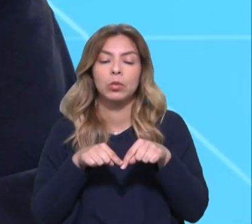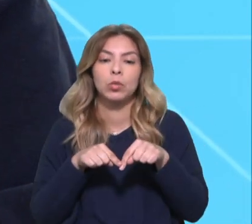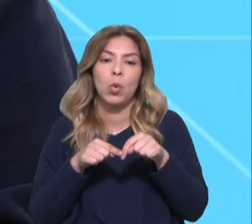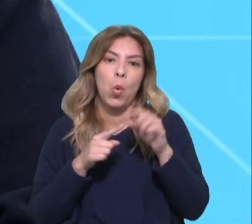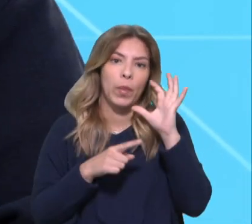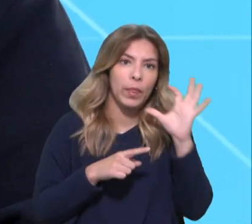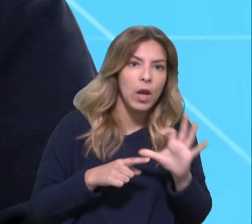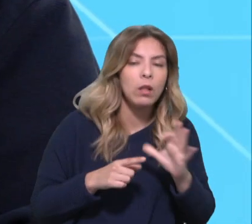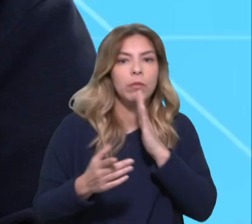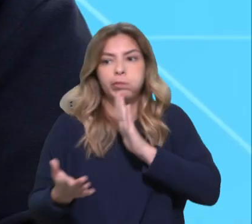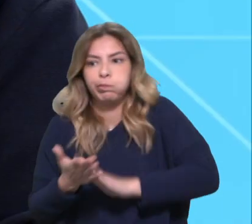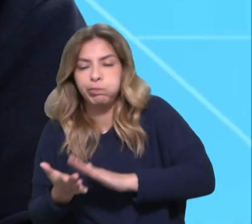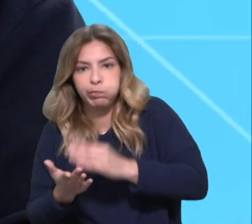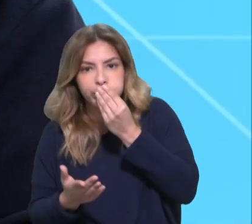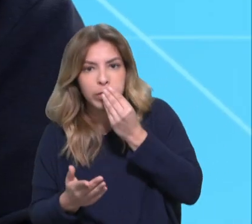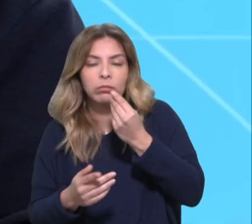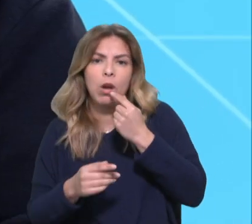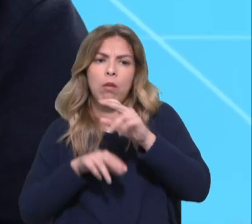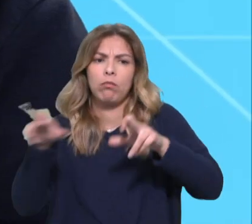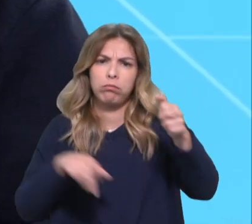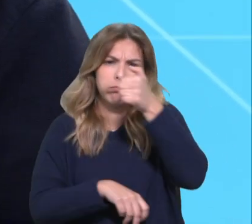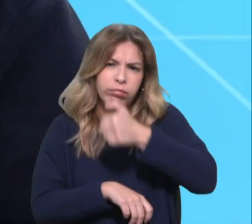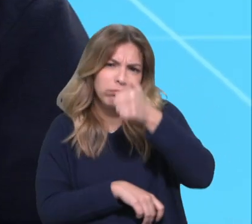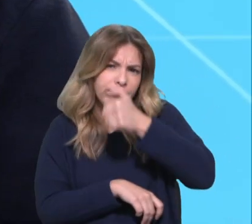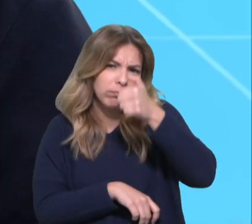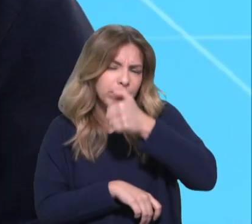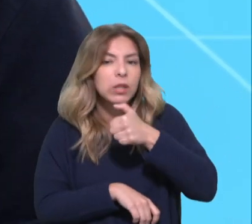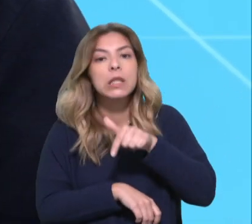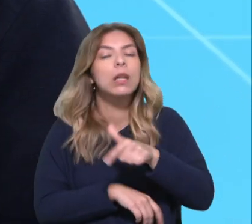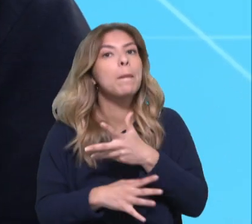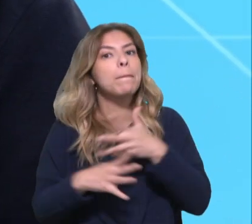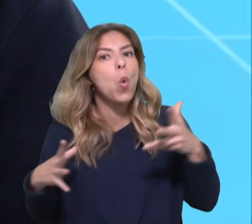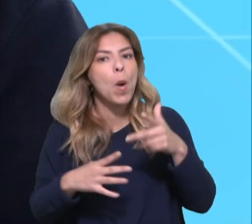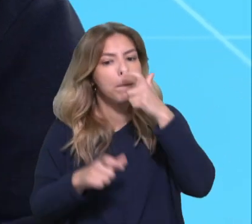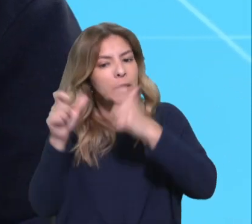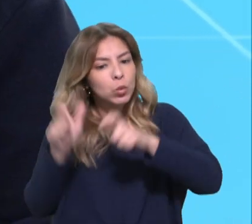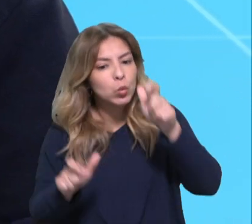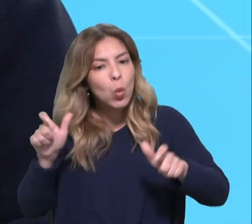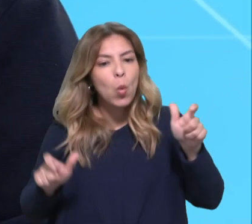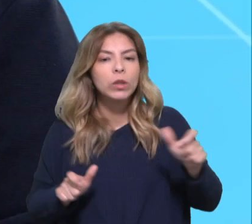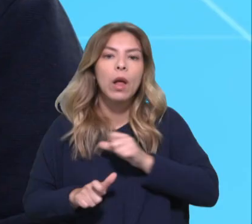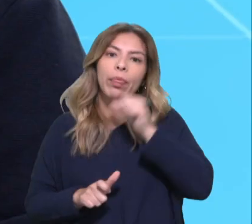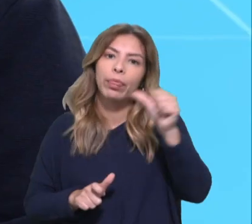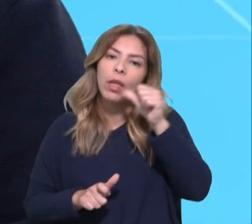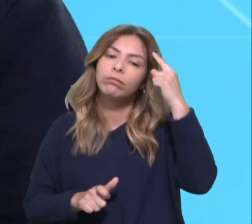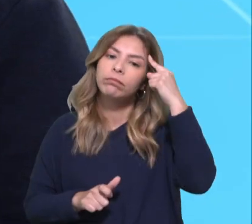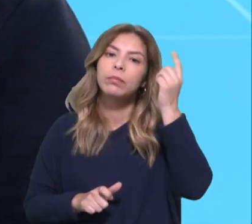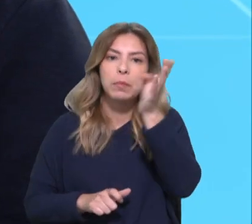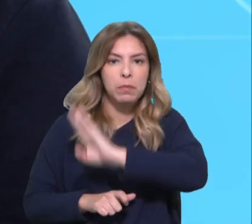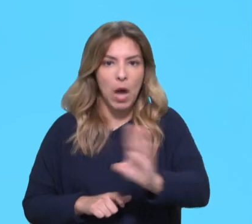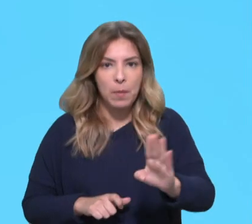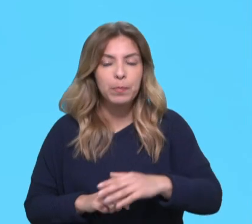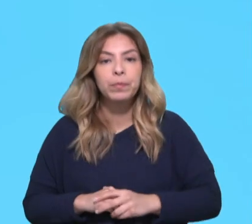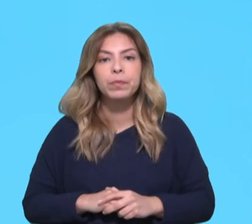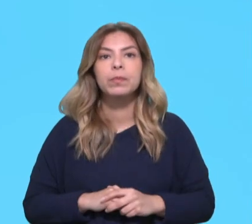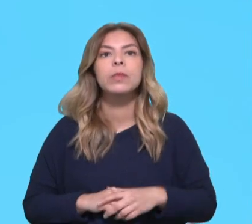tudo, e restauração, no fundo são de facto pessoas que já habitualmente vão à Semana Santa de Óbidos. Se quisermos